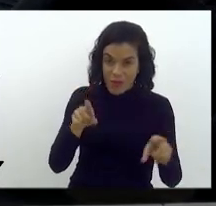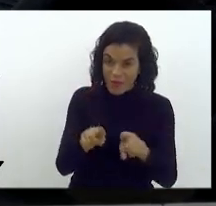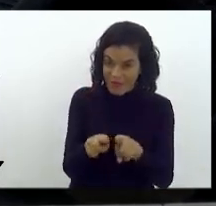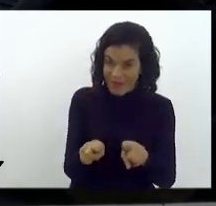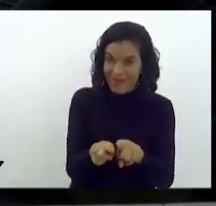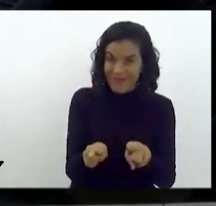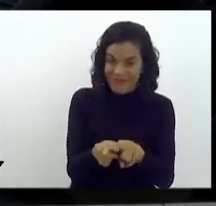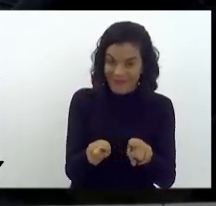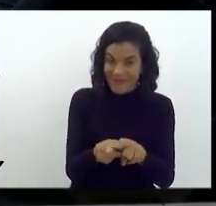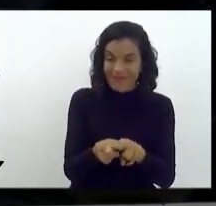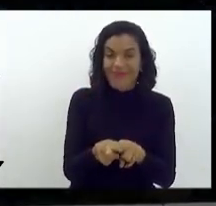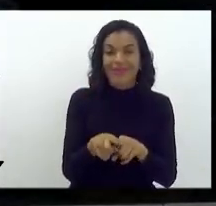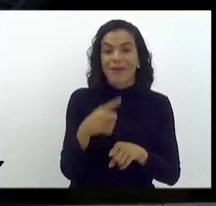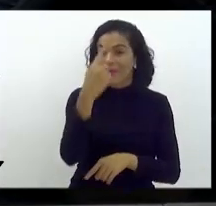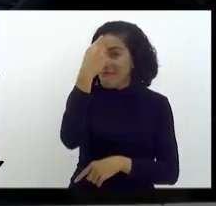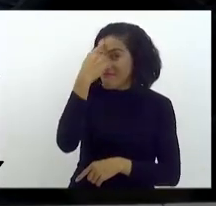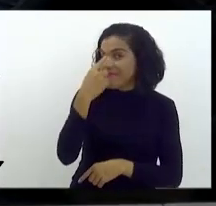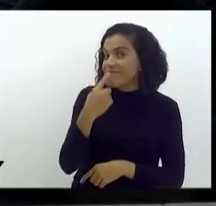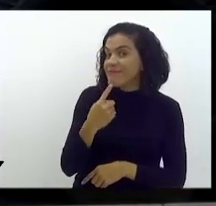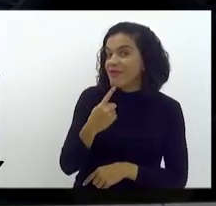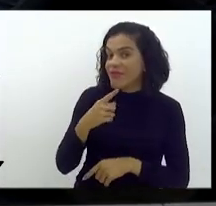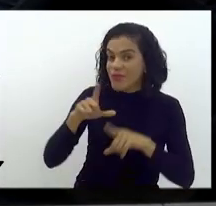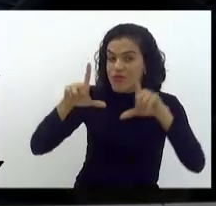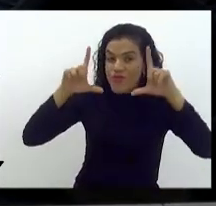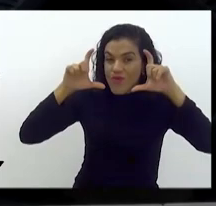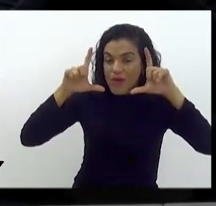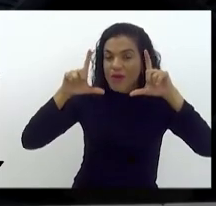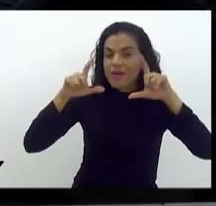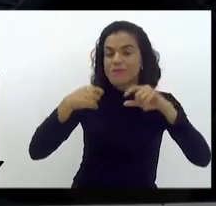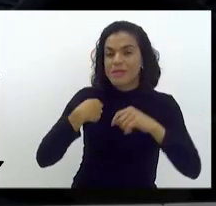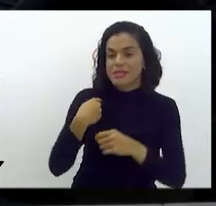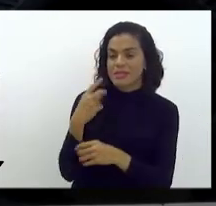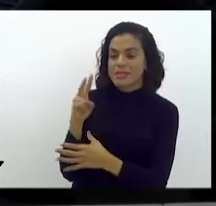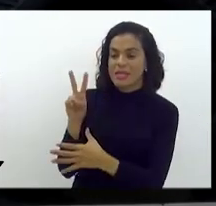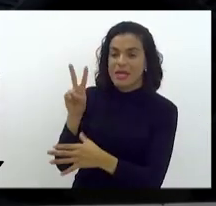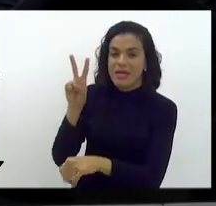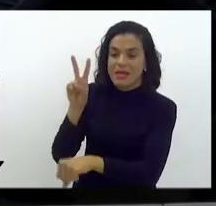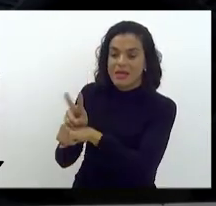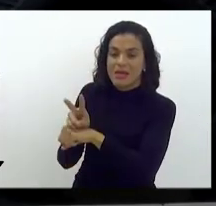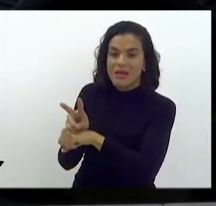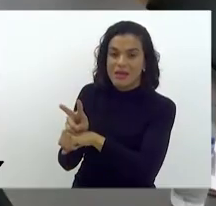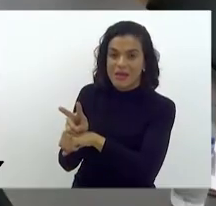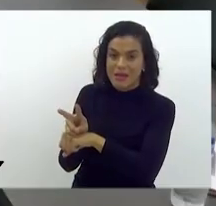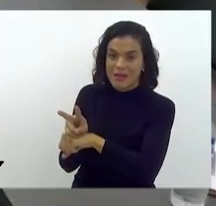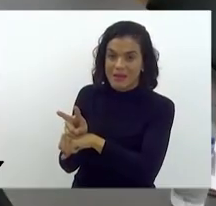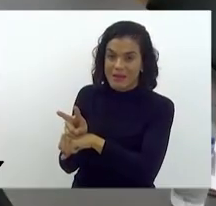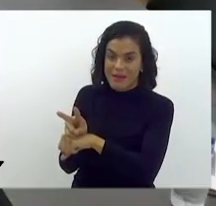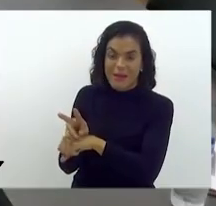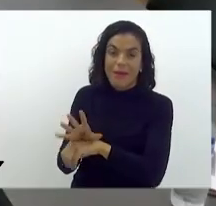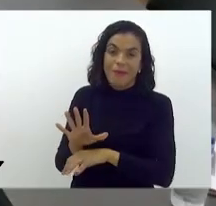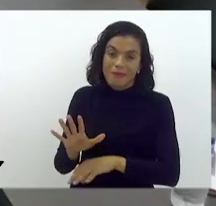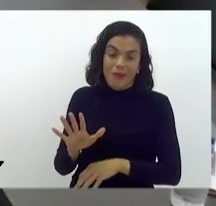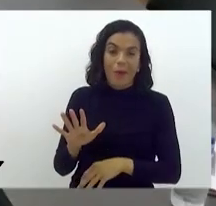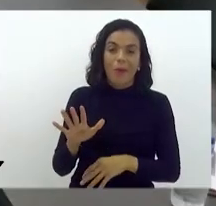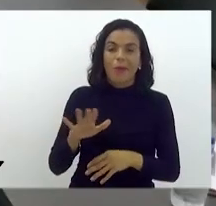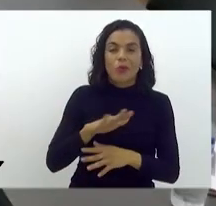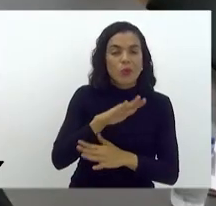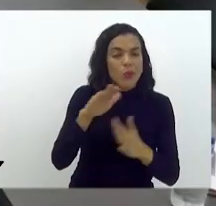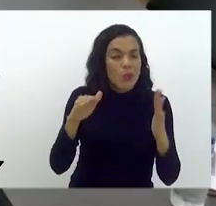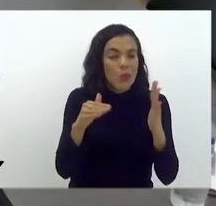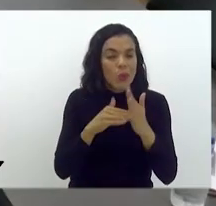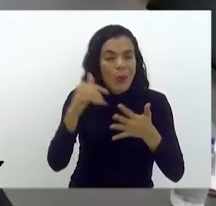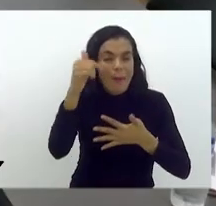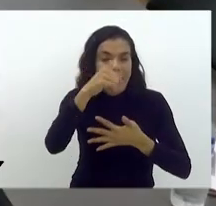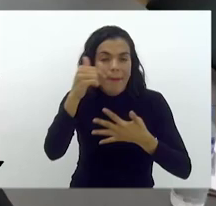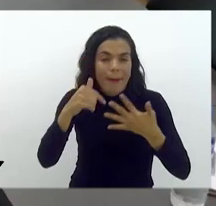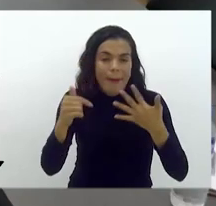o os perfis tem que ser preservados caso contrário você depois não vai conseguir identificar autoria então todas as peculiaridade